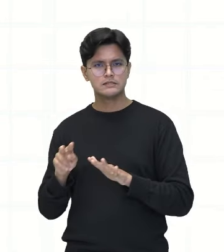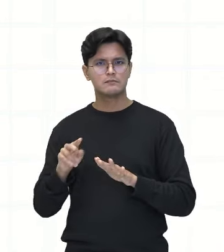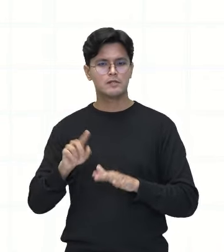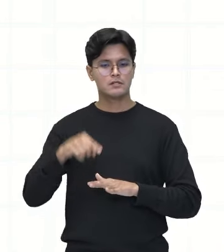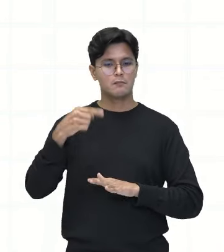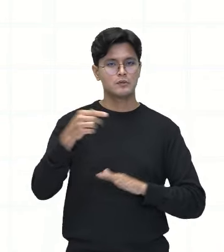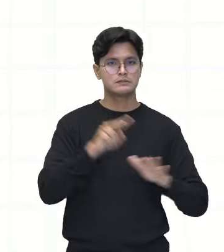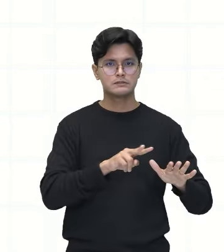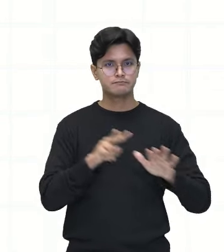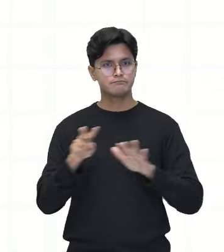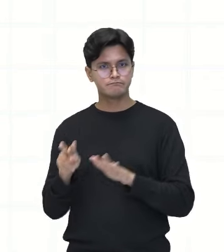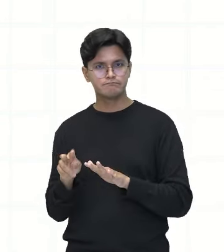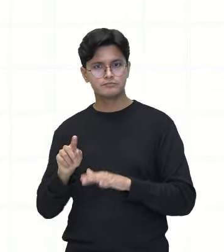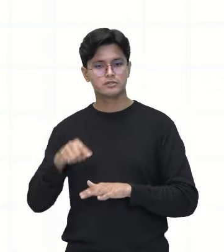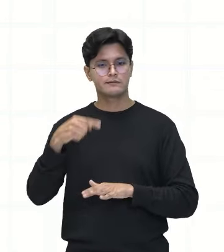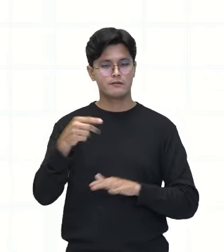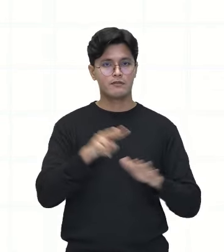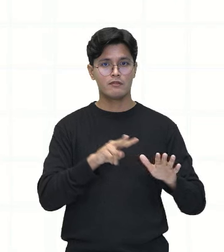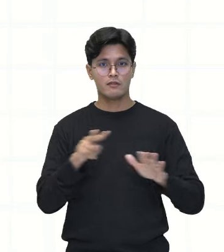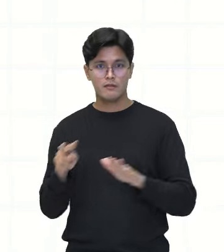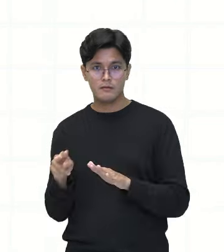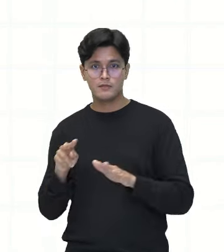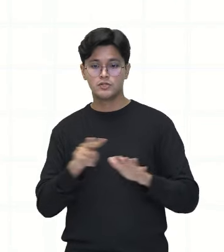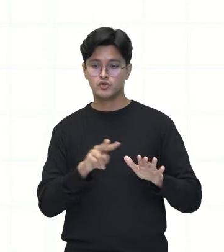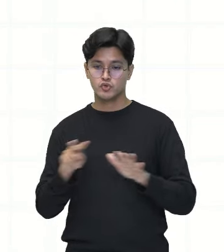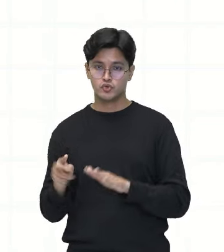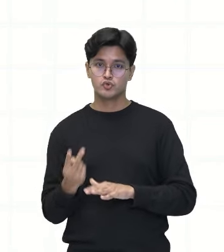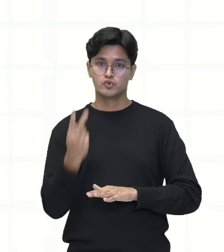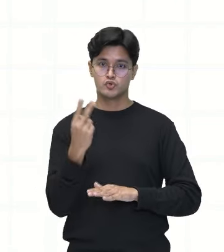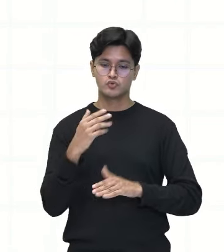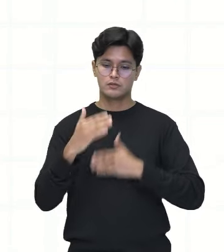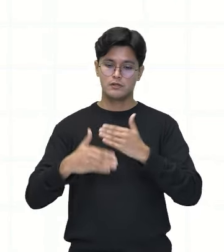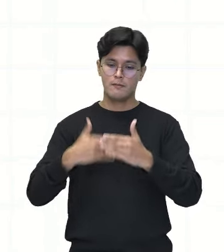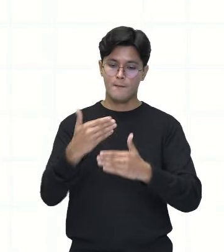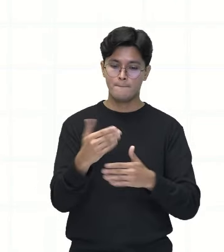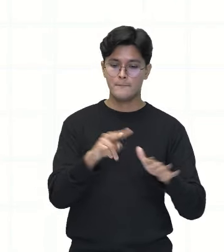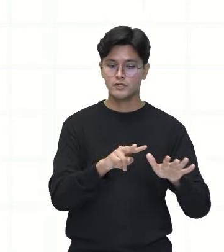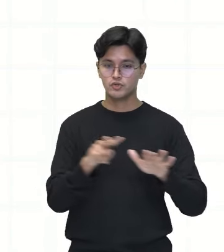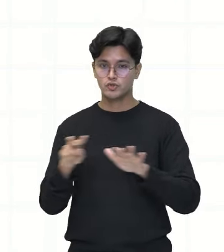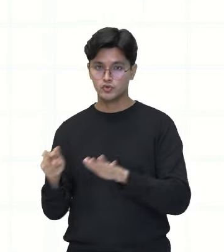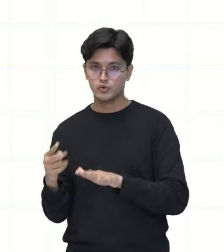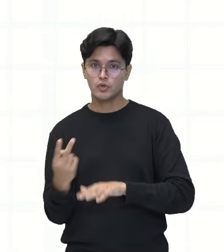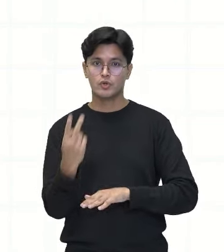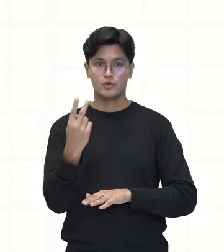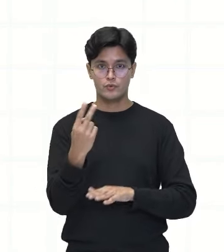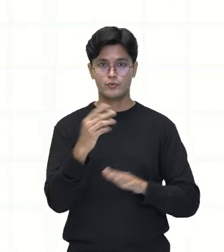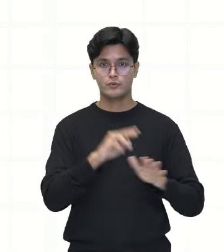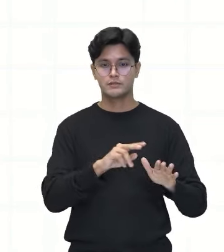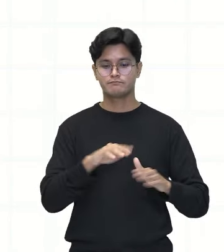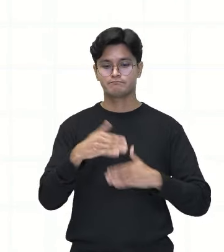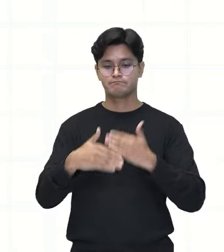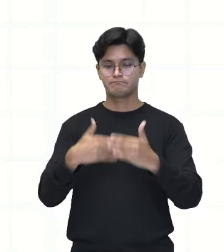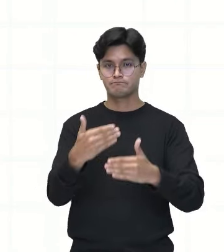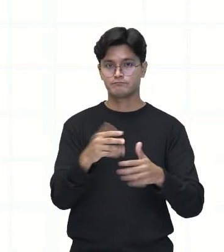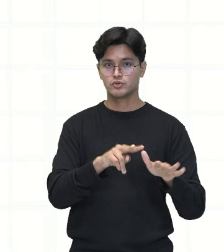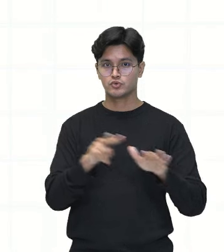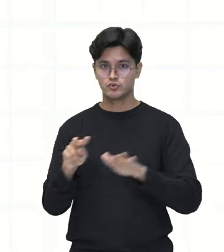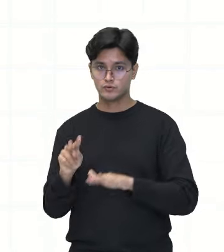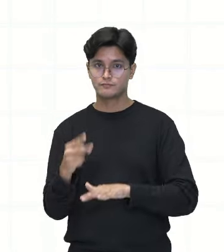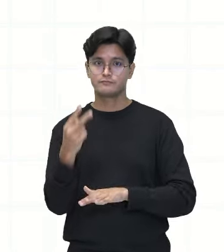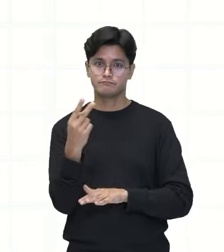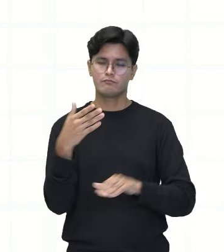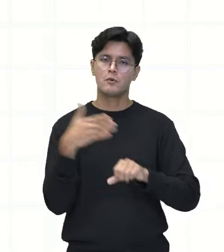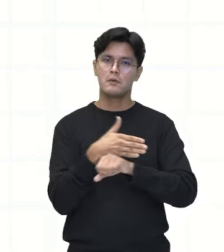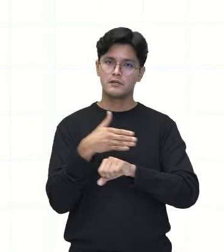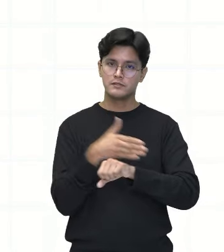A cada 2 semanas ele participa. E o Triathlon Competition, ele participa